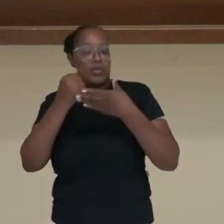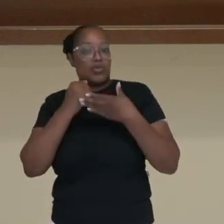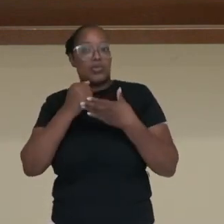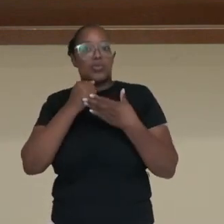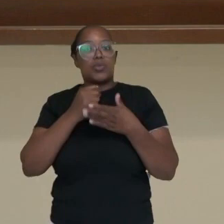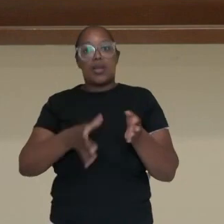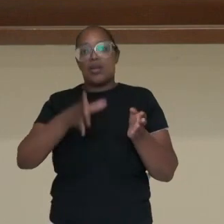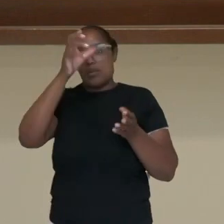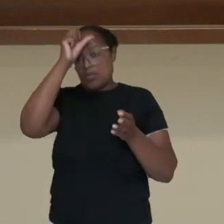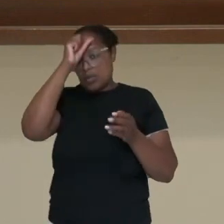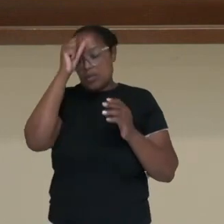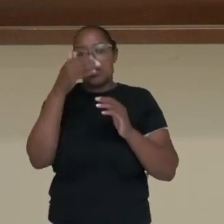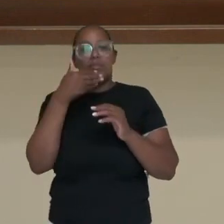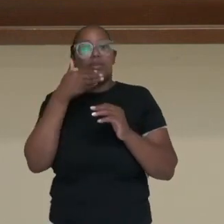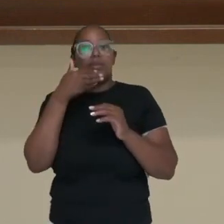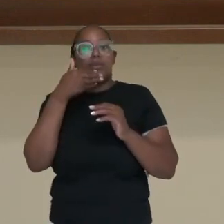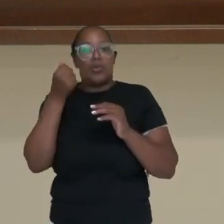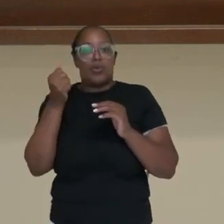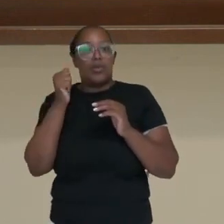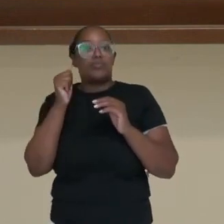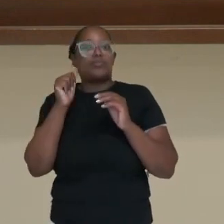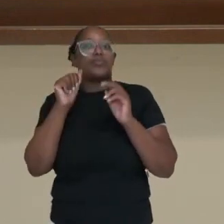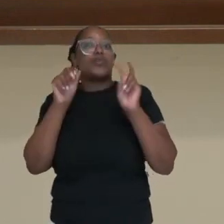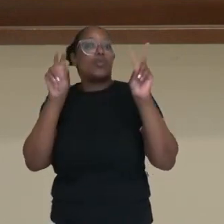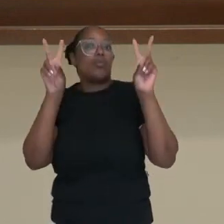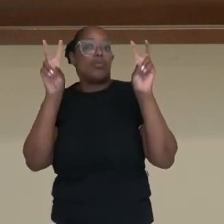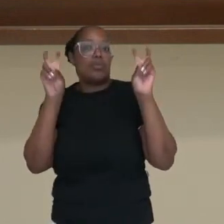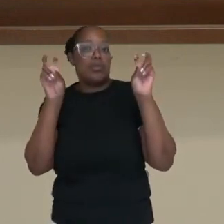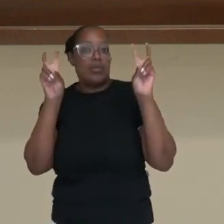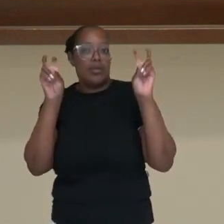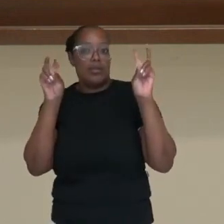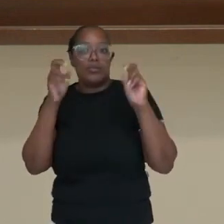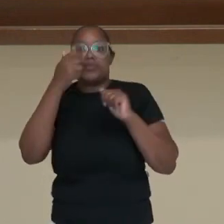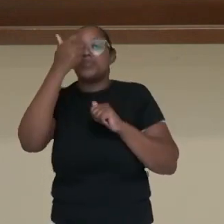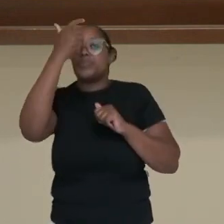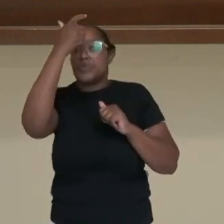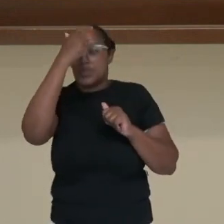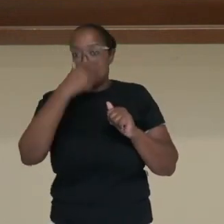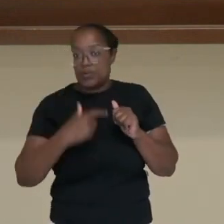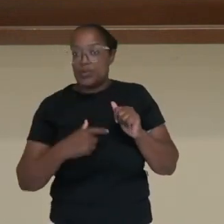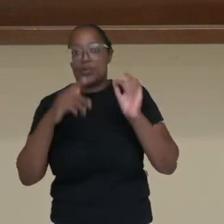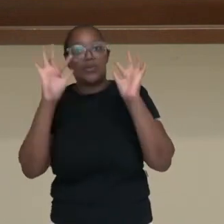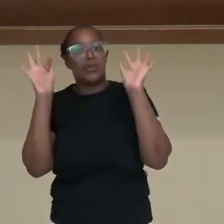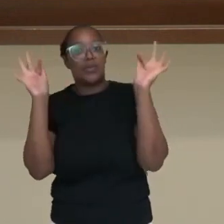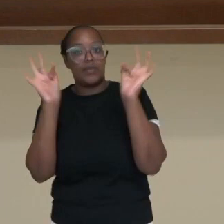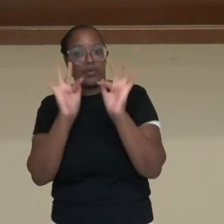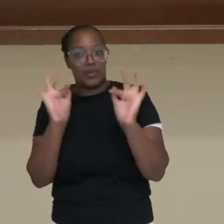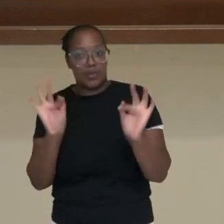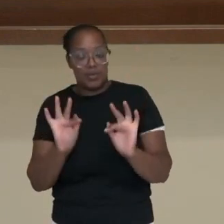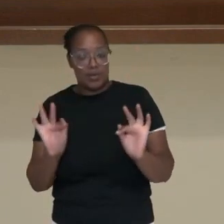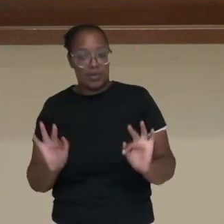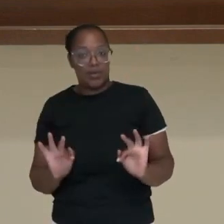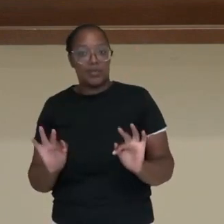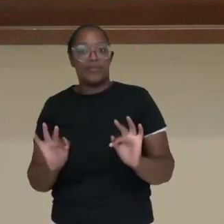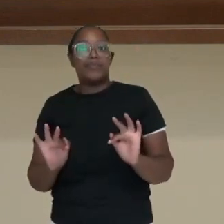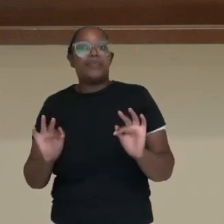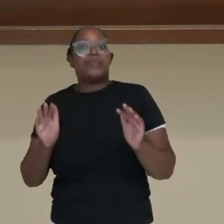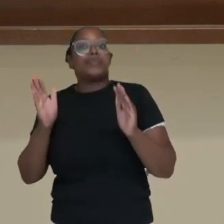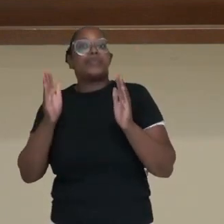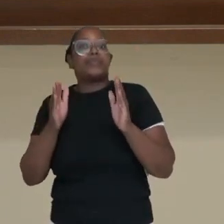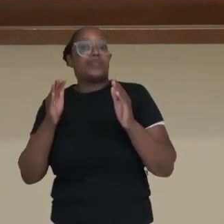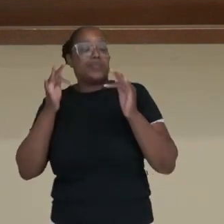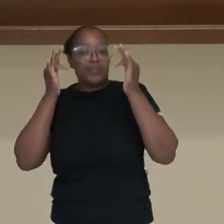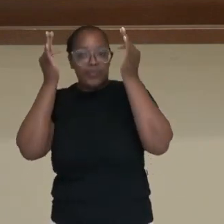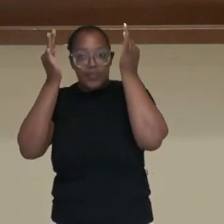e a defesa da tese de que a finalidade do ser humano é a felicidade. A gente partiu da metafísica do Aristóteles